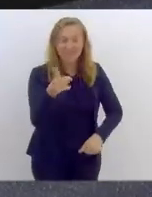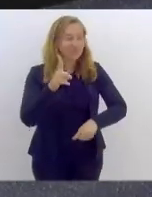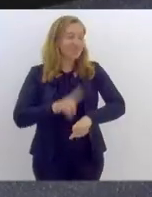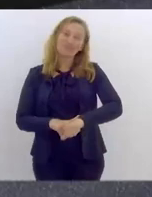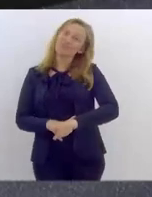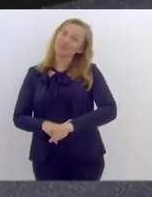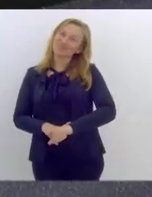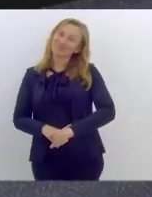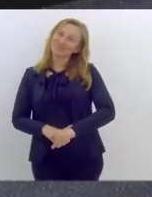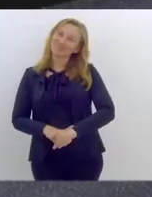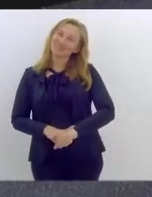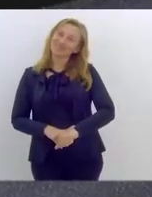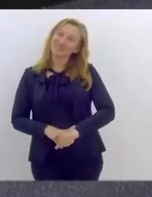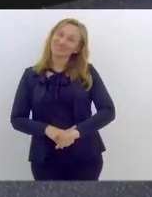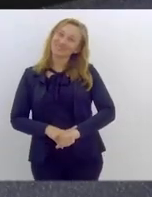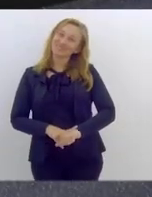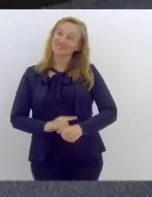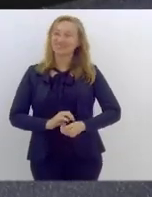momento.